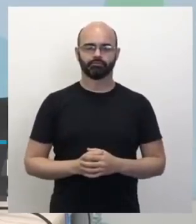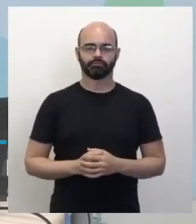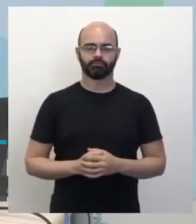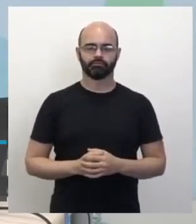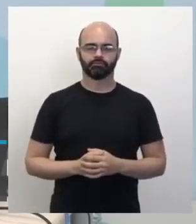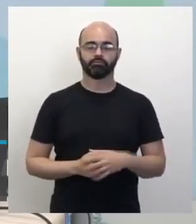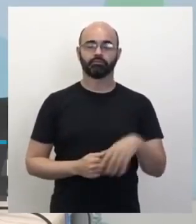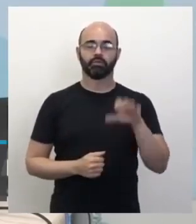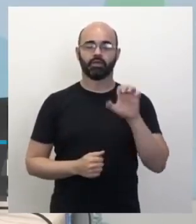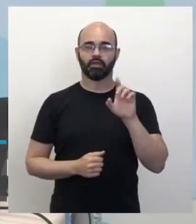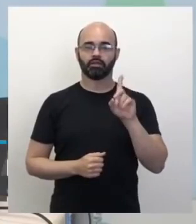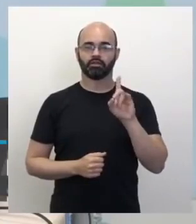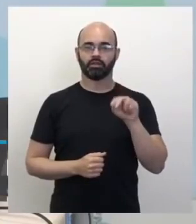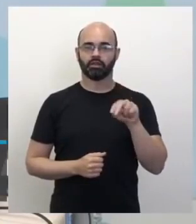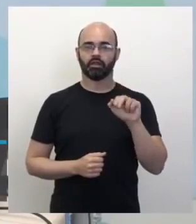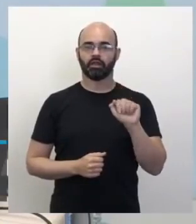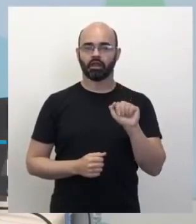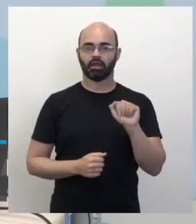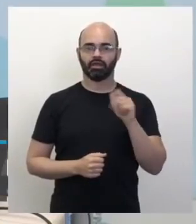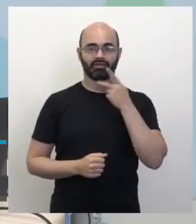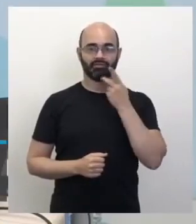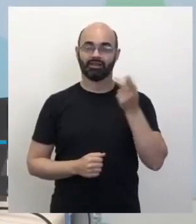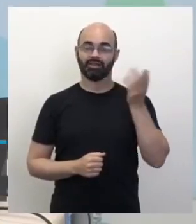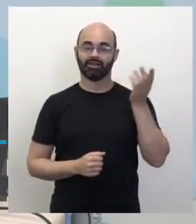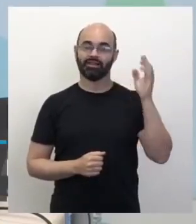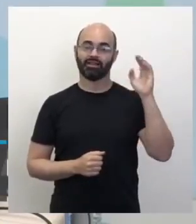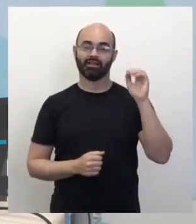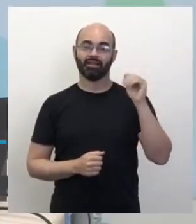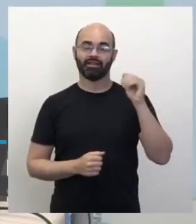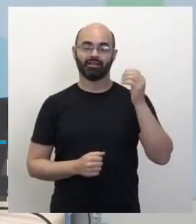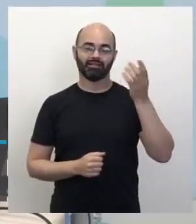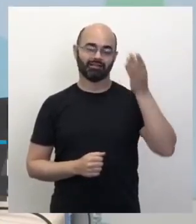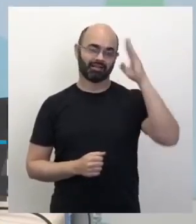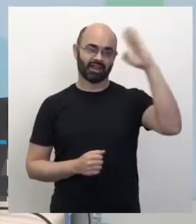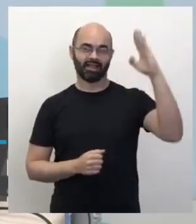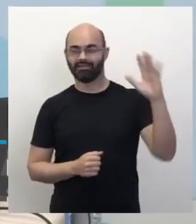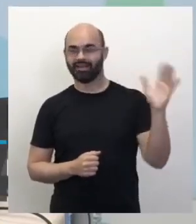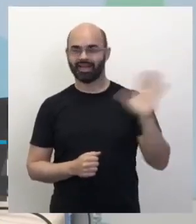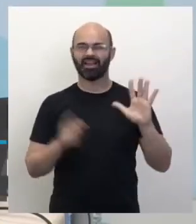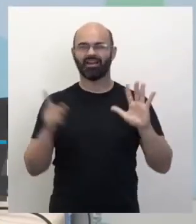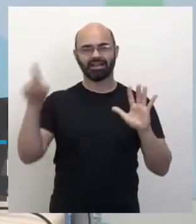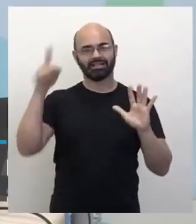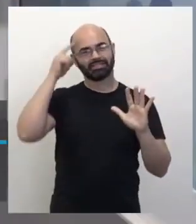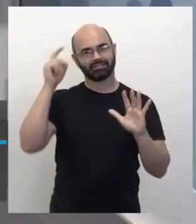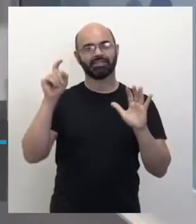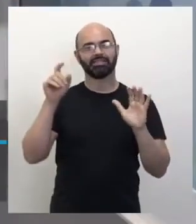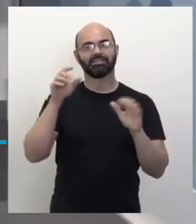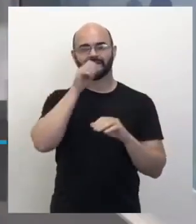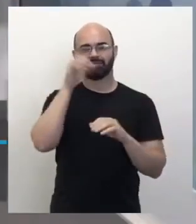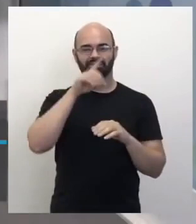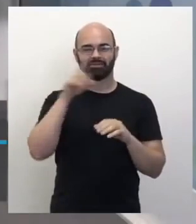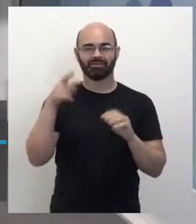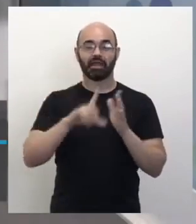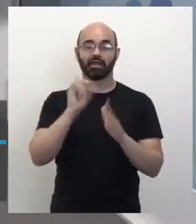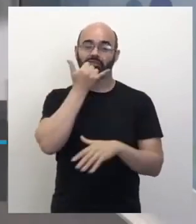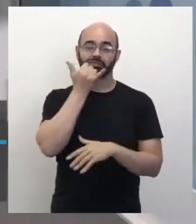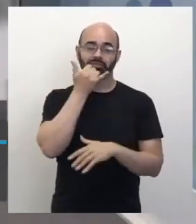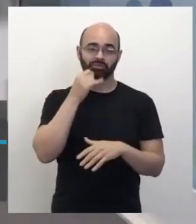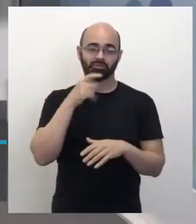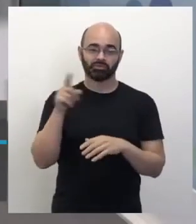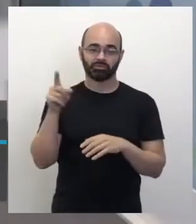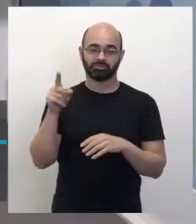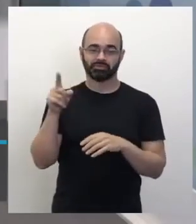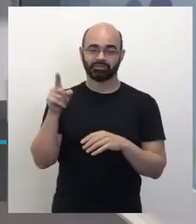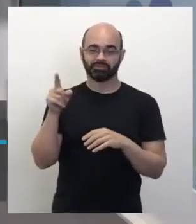A Edna mandou pra gente, hello, they are about the weekend. Ok, então desculpa produção, mas nem vai precisar do tempinho aqui, vamos lá colocar